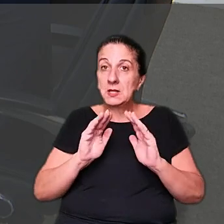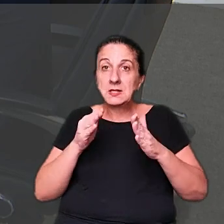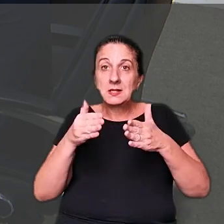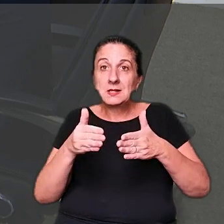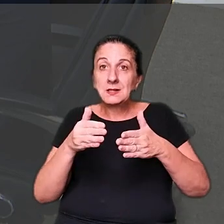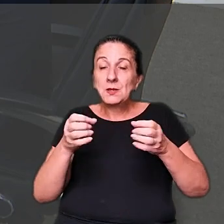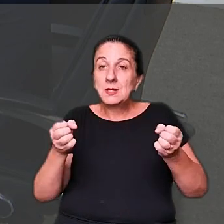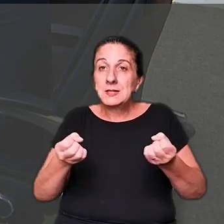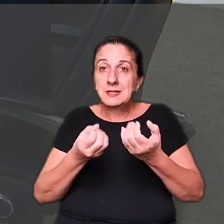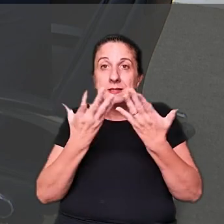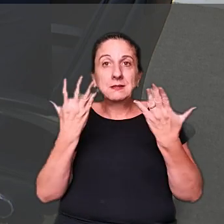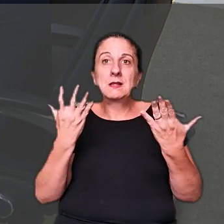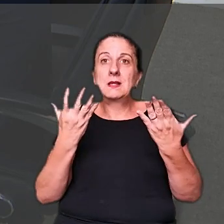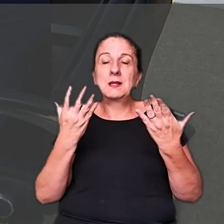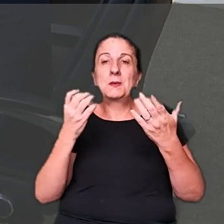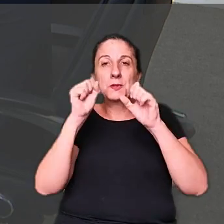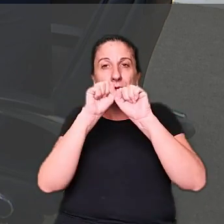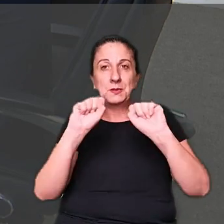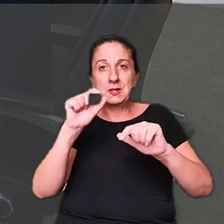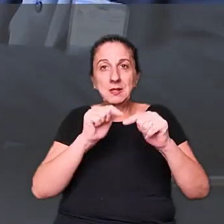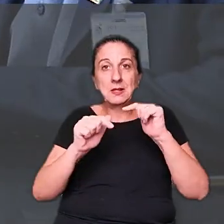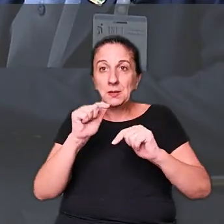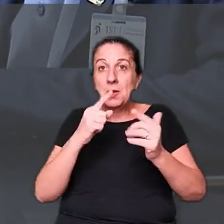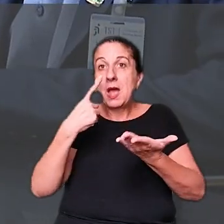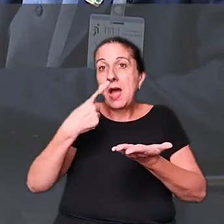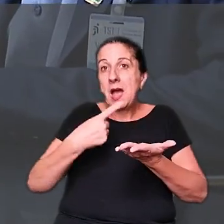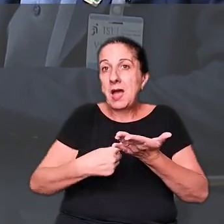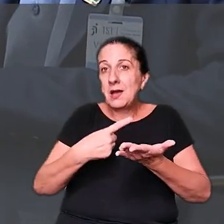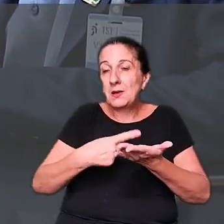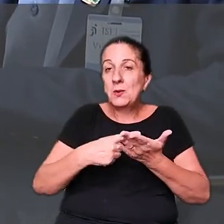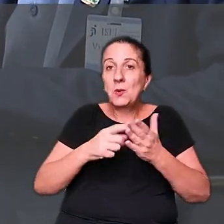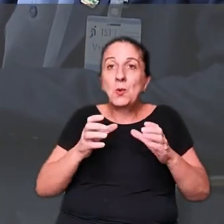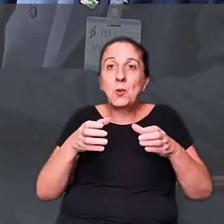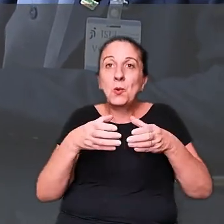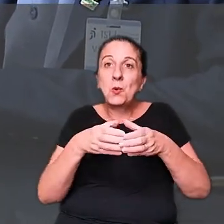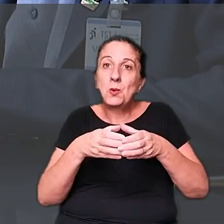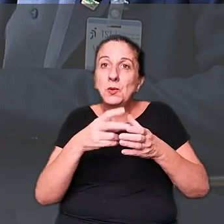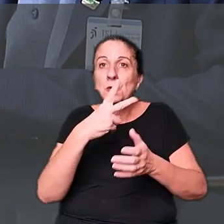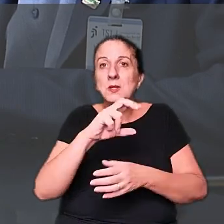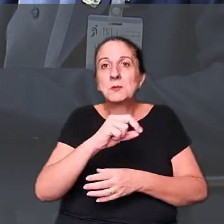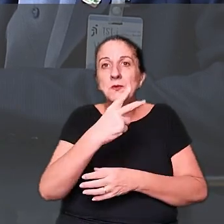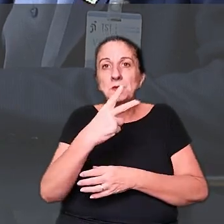do Setor celebraram no Tribunal Superior do Trabalho o acordo coletivo para o biênio